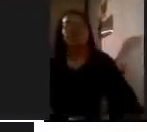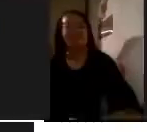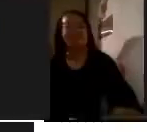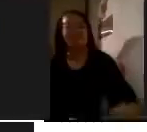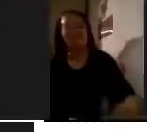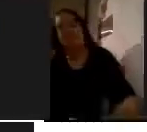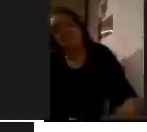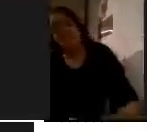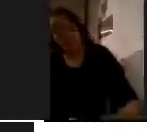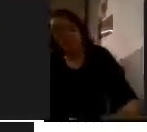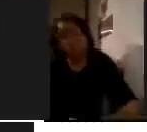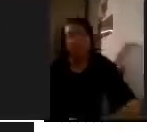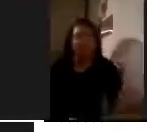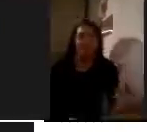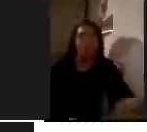recém-nascido, certo?